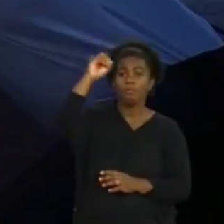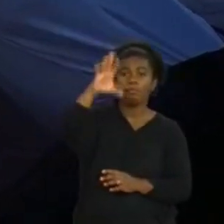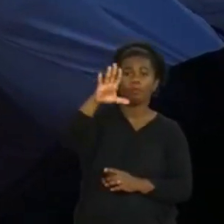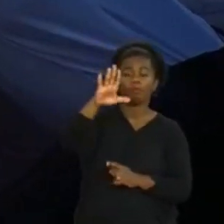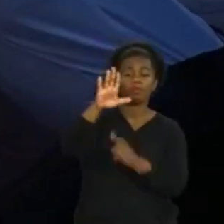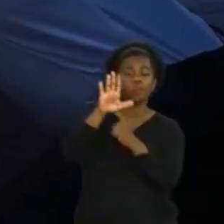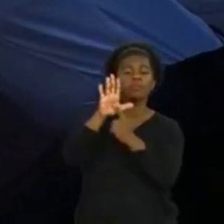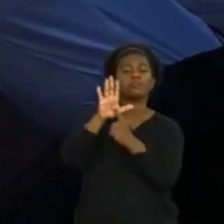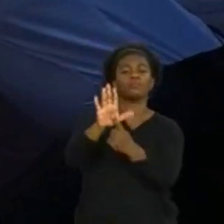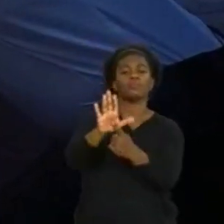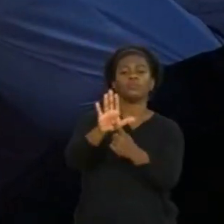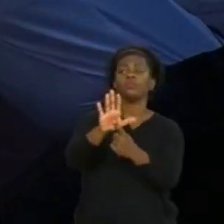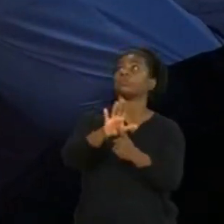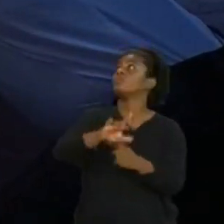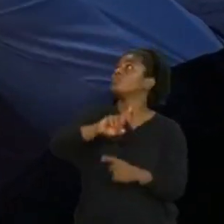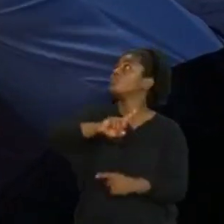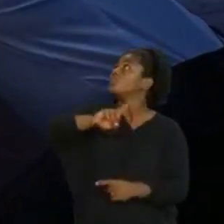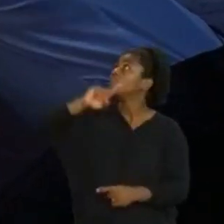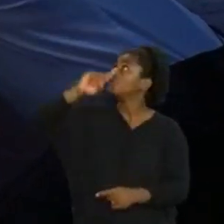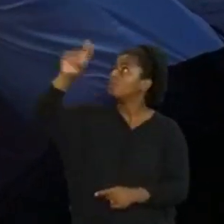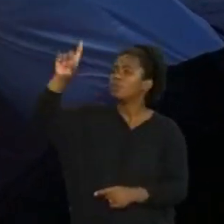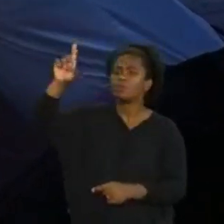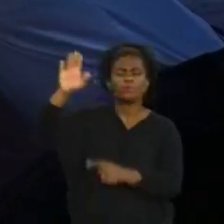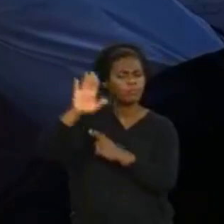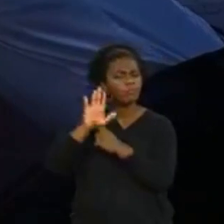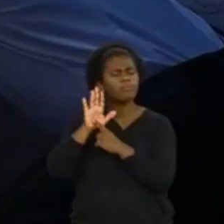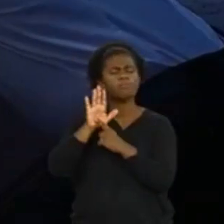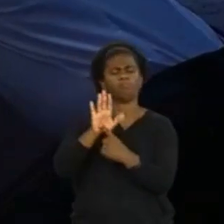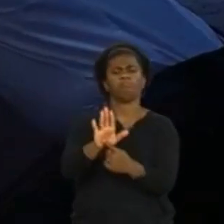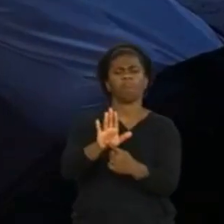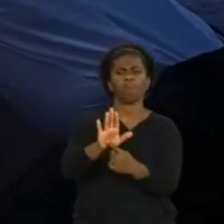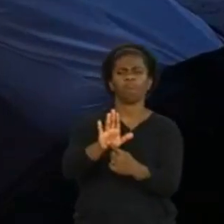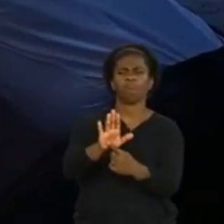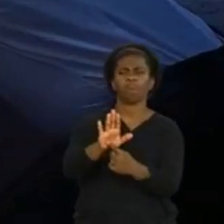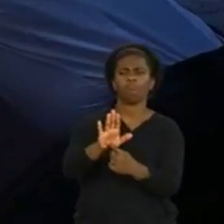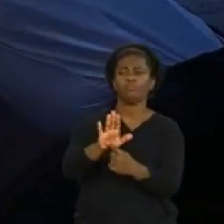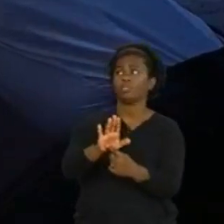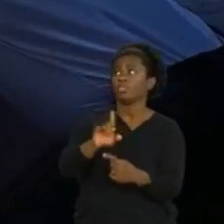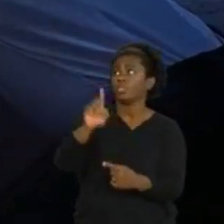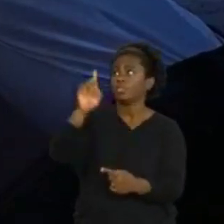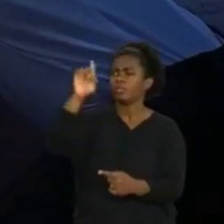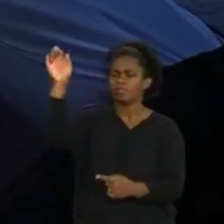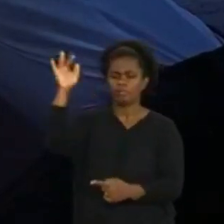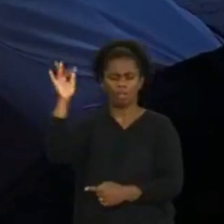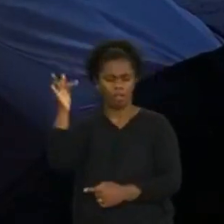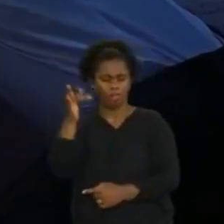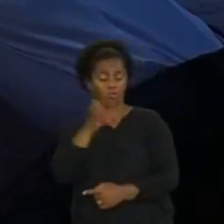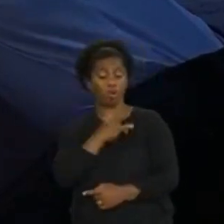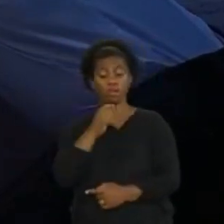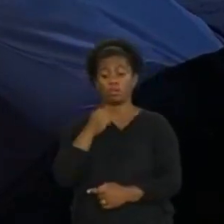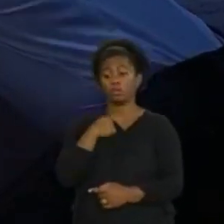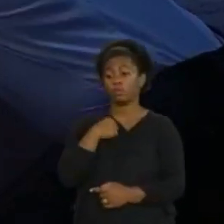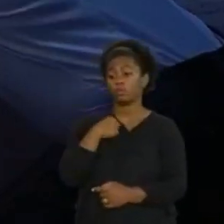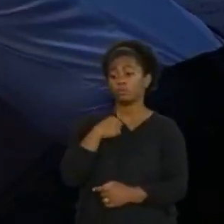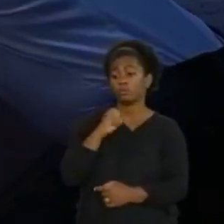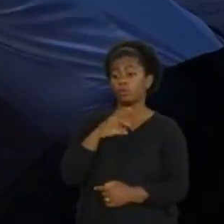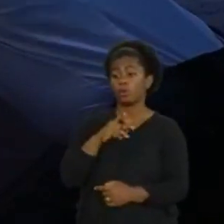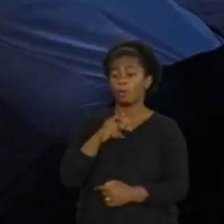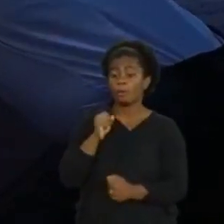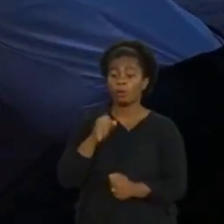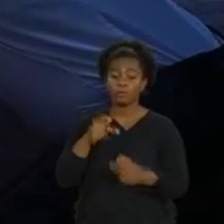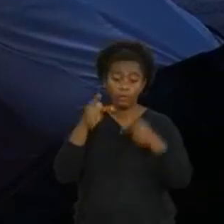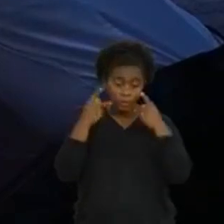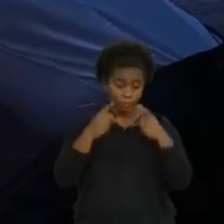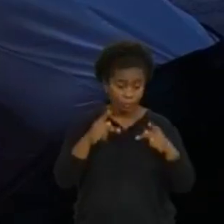O nosso Deus revela, Ele revela, Ele convence. Eu só prego, e às vezes